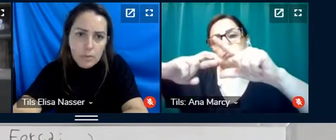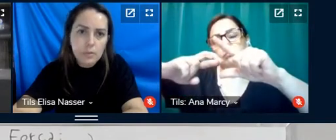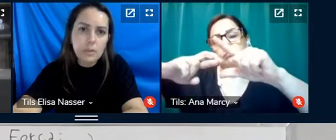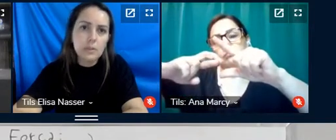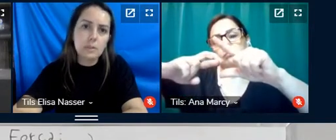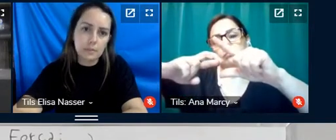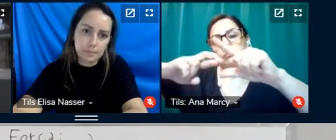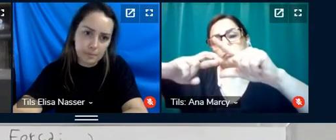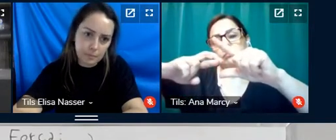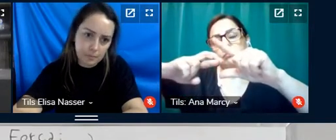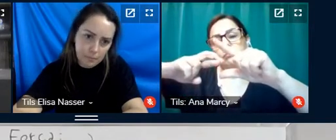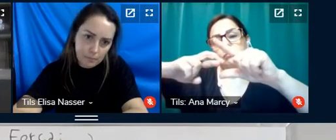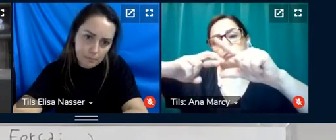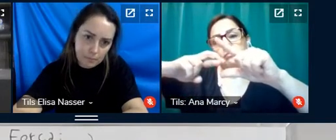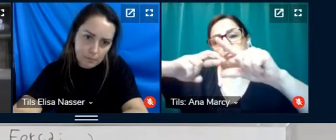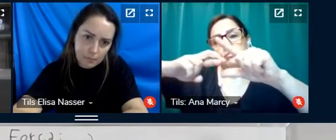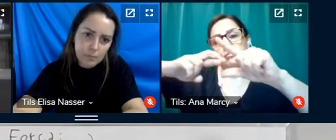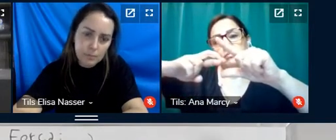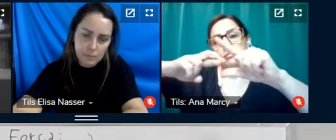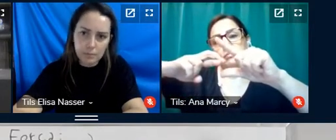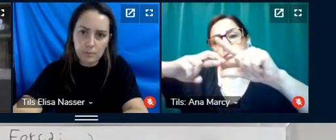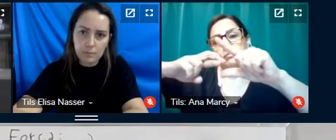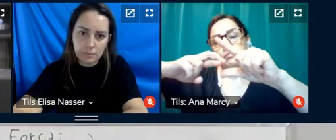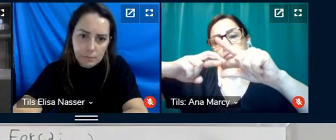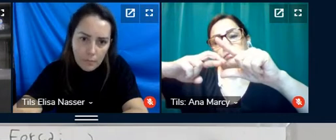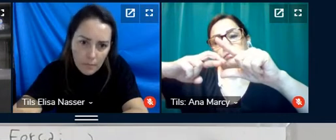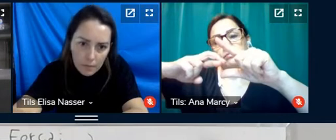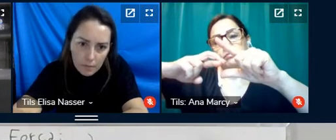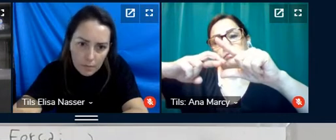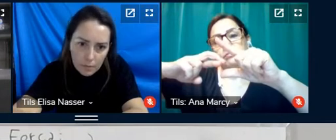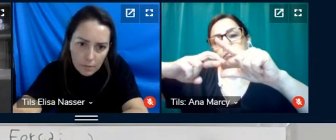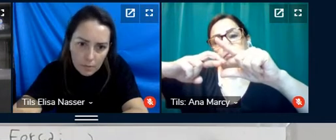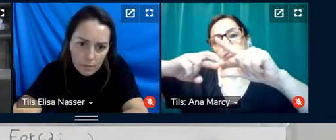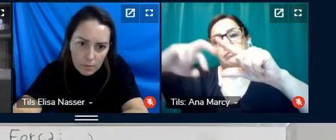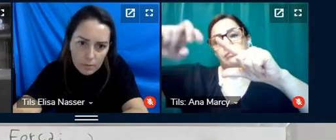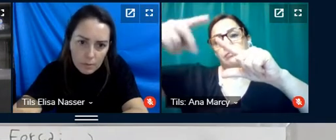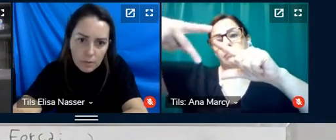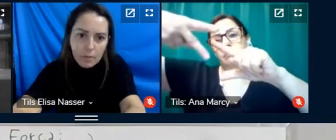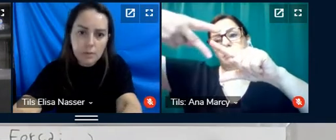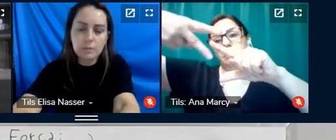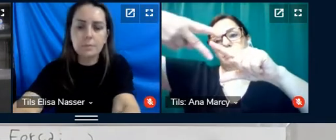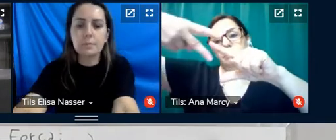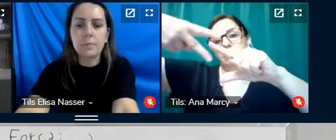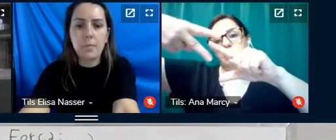né? E o sentido é para onde que aponta.